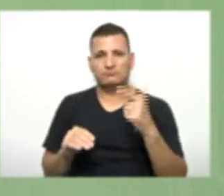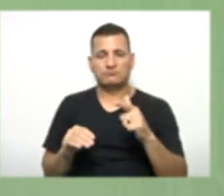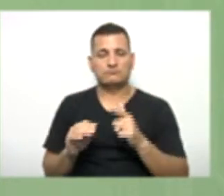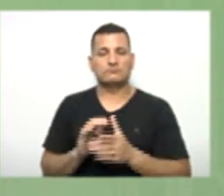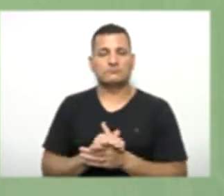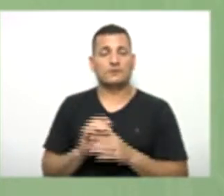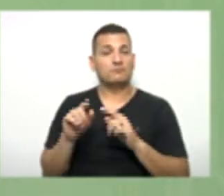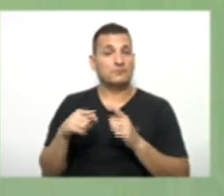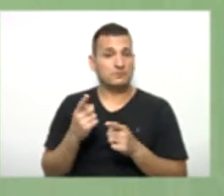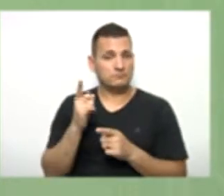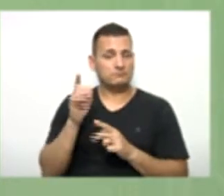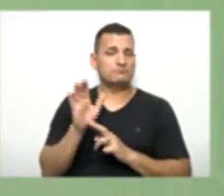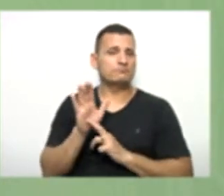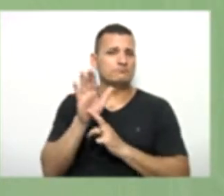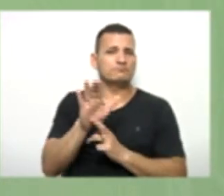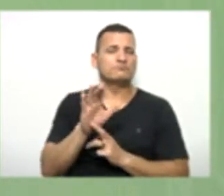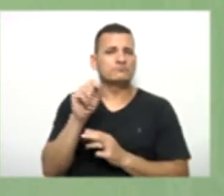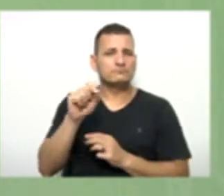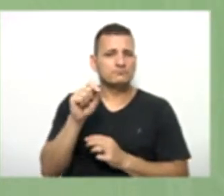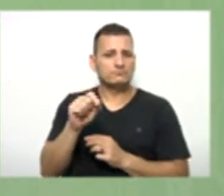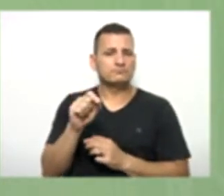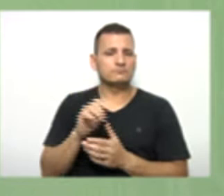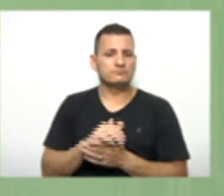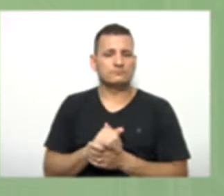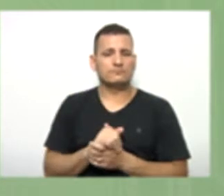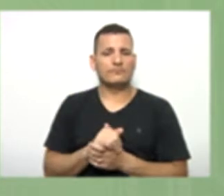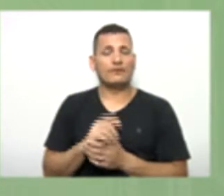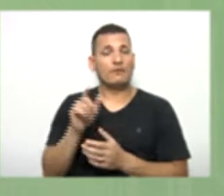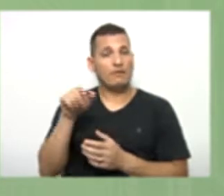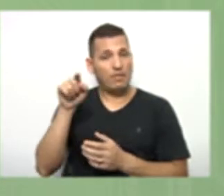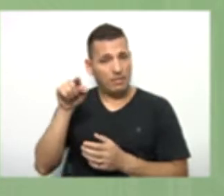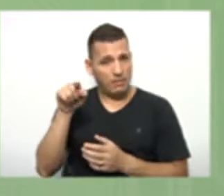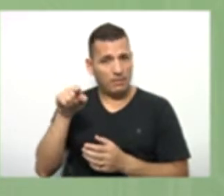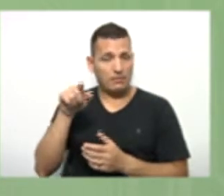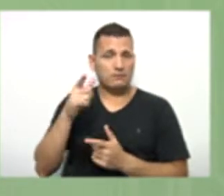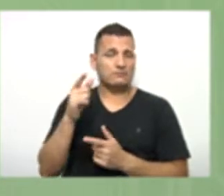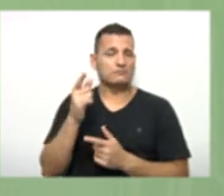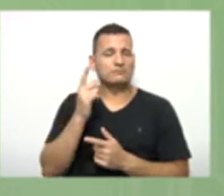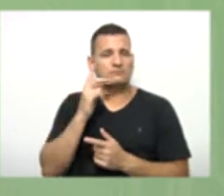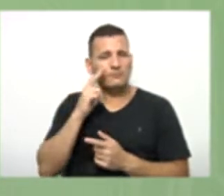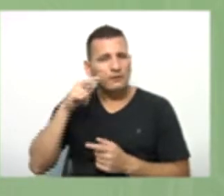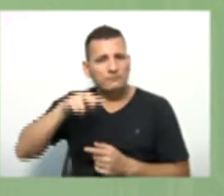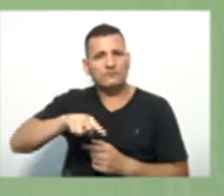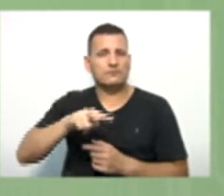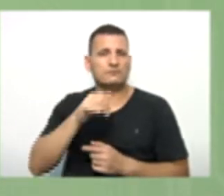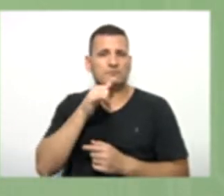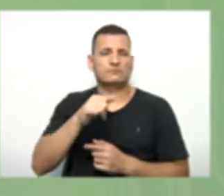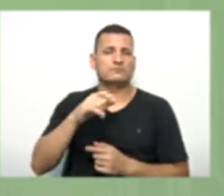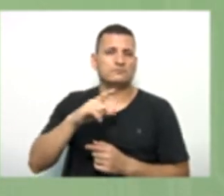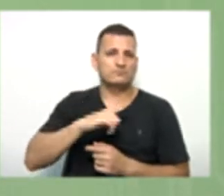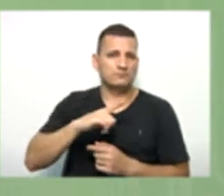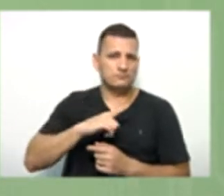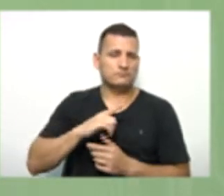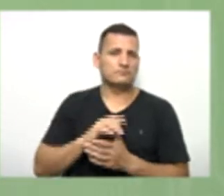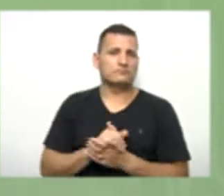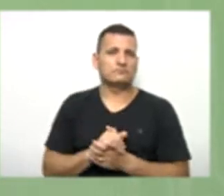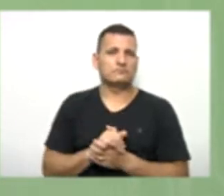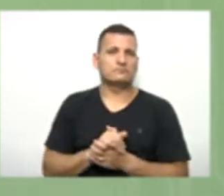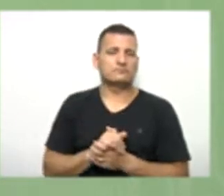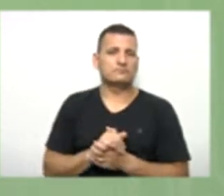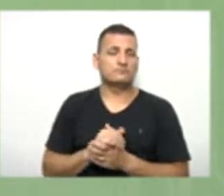elas representam o quê? Porém, é através dela que se visualiza se a entidade